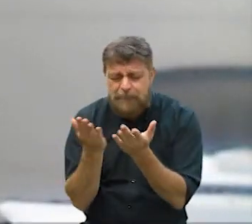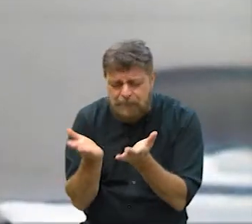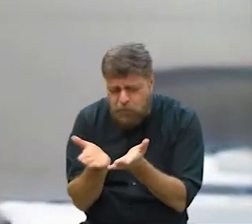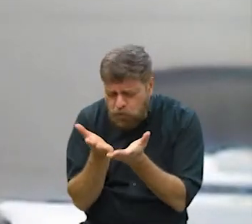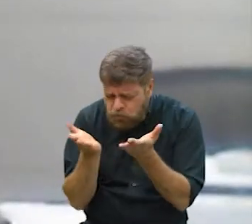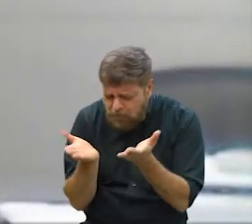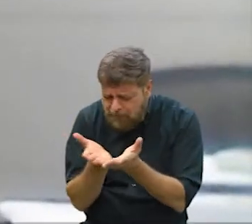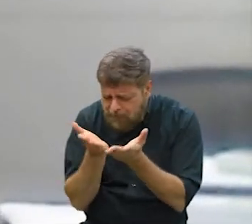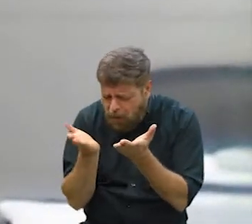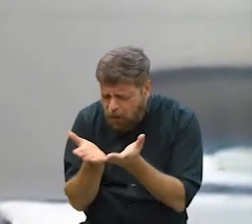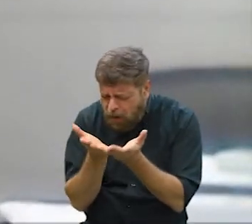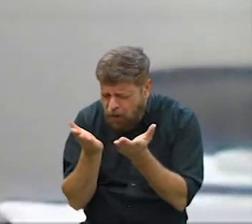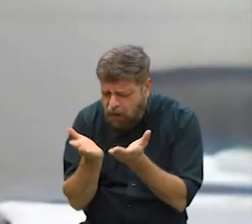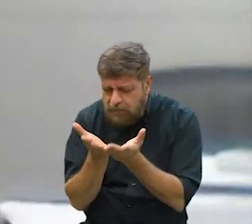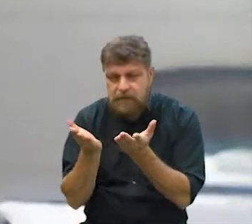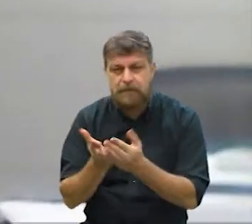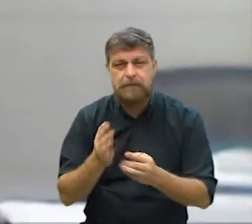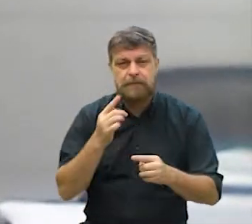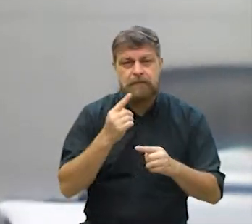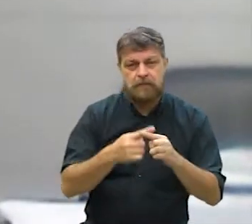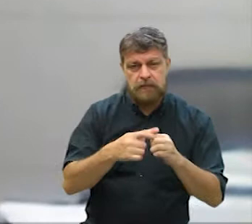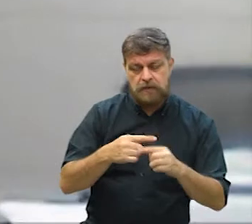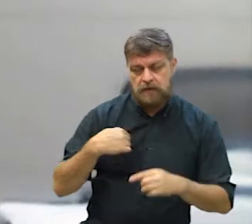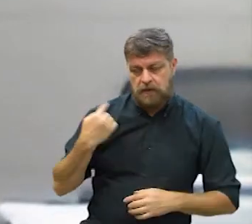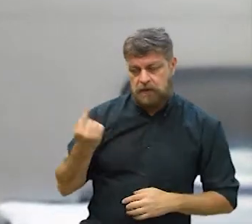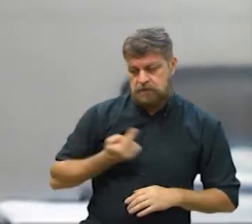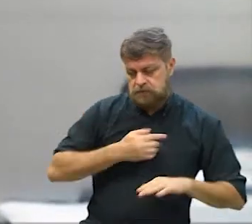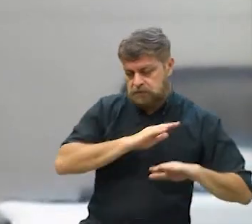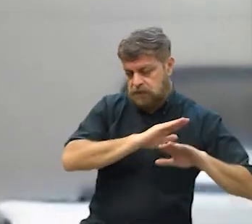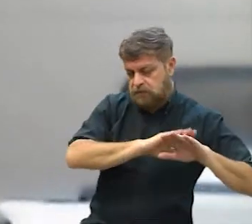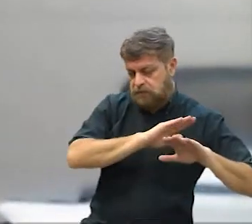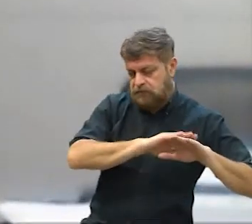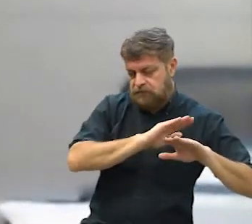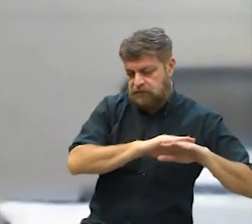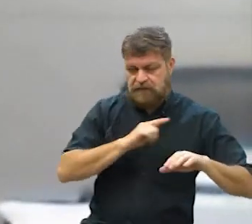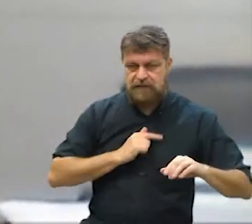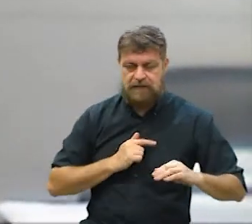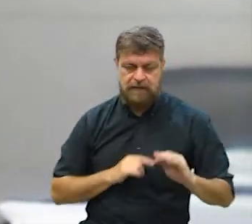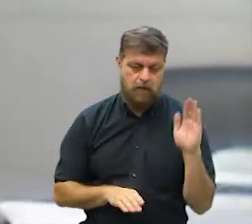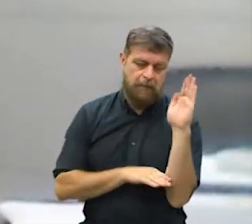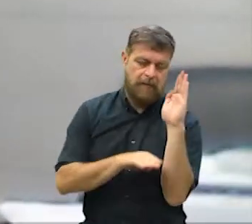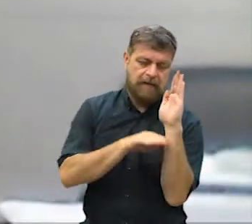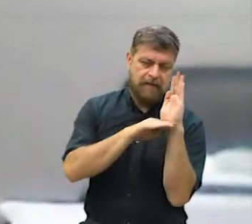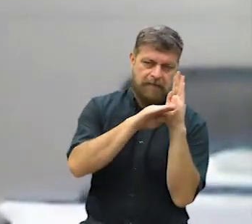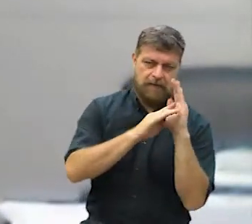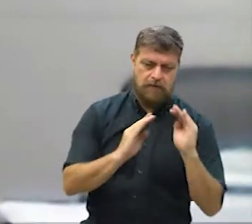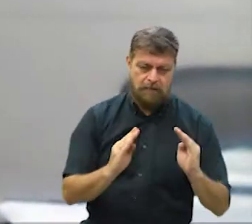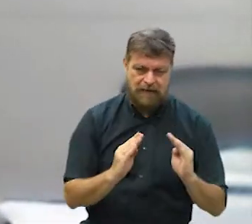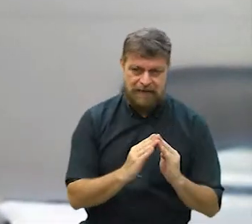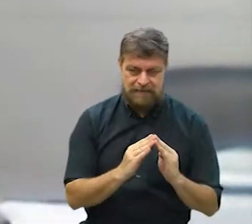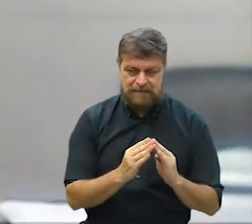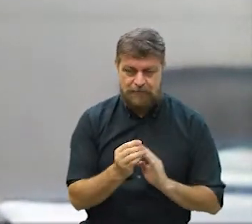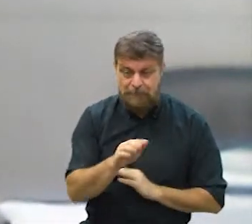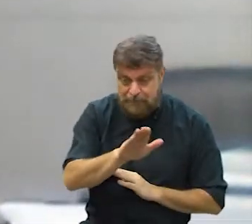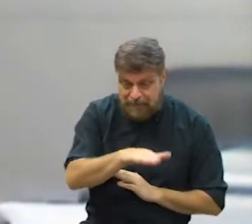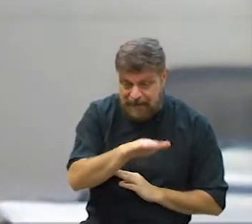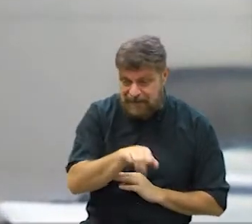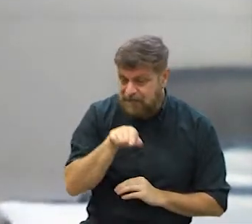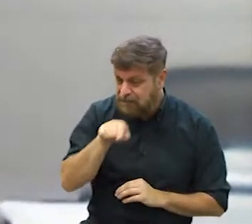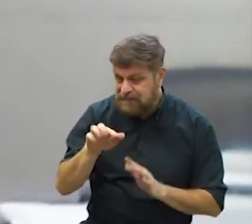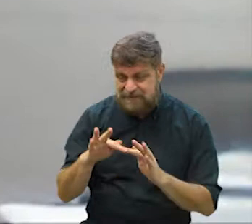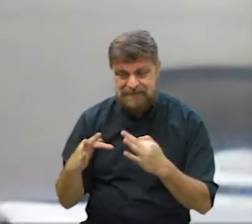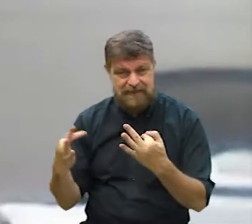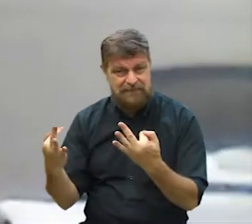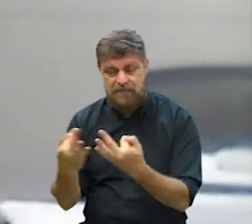muito carentes, muito pobres, viu? Porque às vezes você tem uma casa, um apartamento, que mesmo sendo